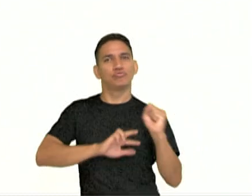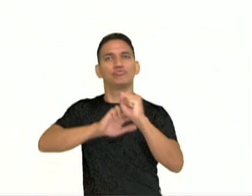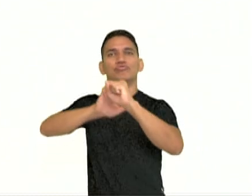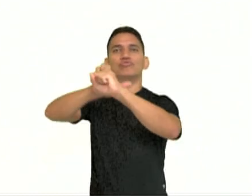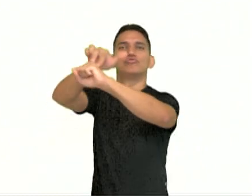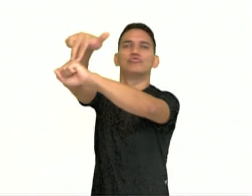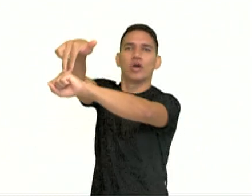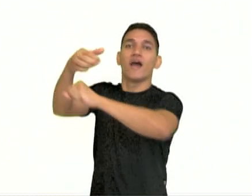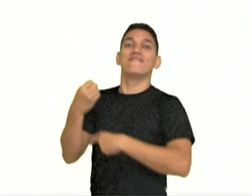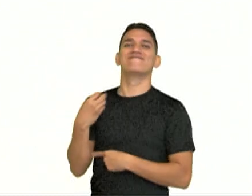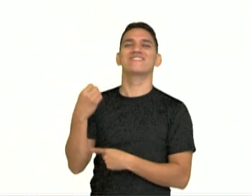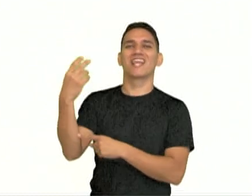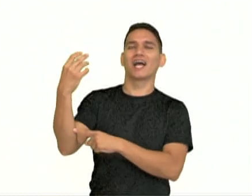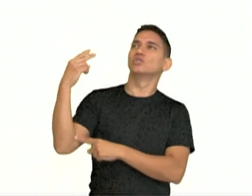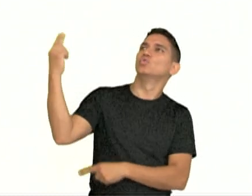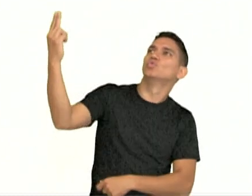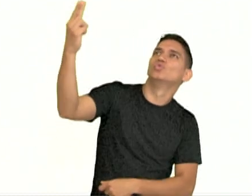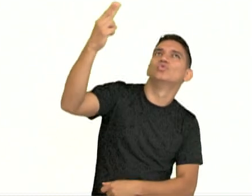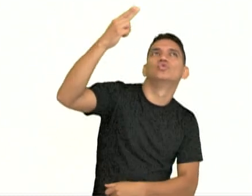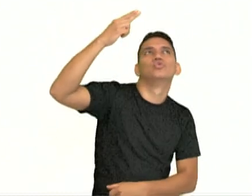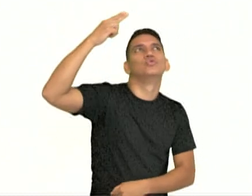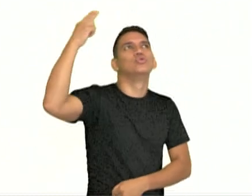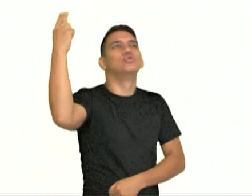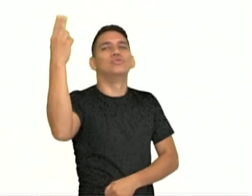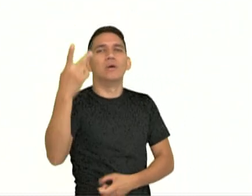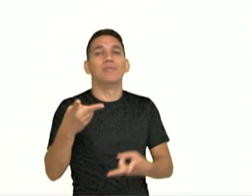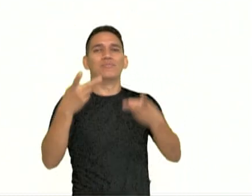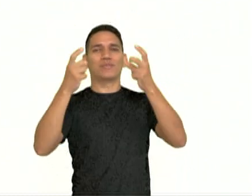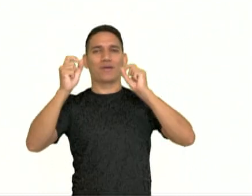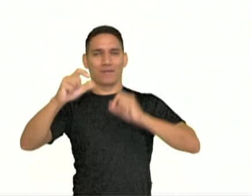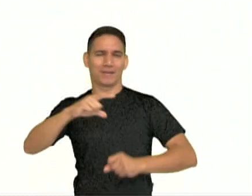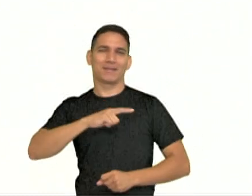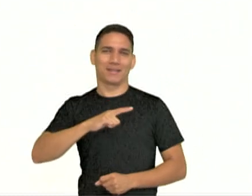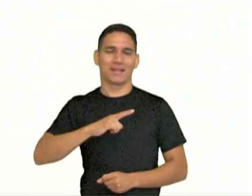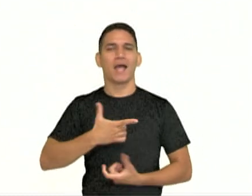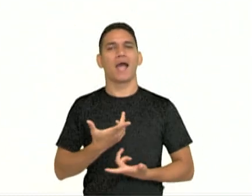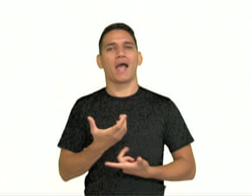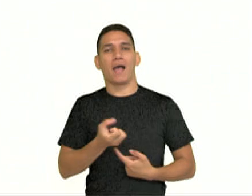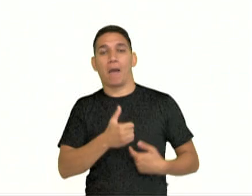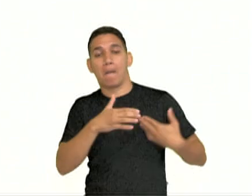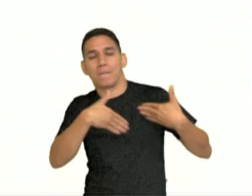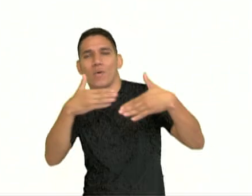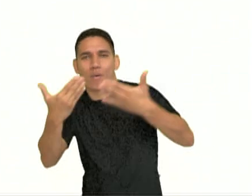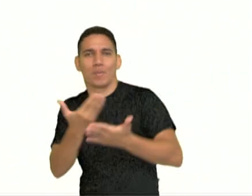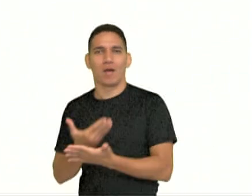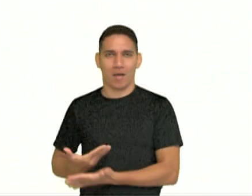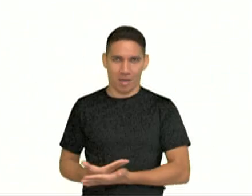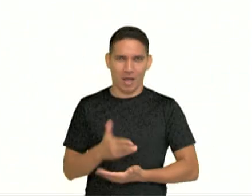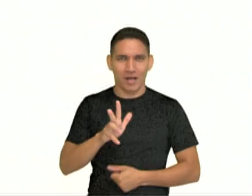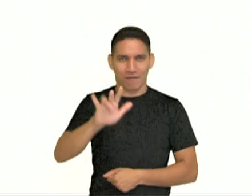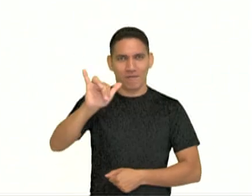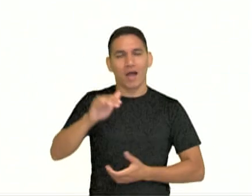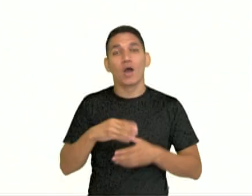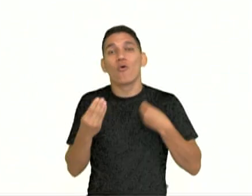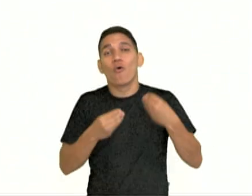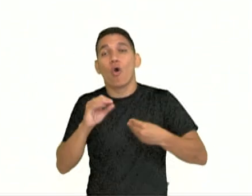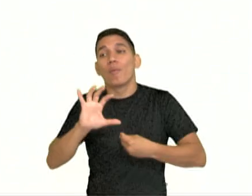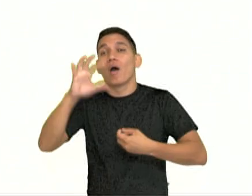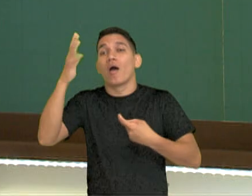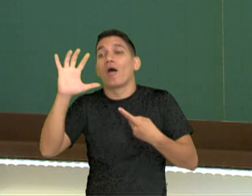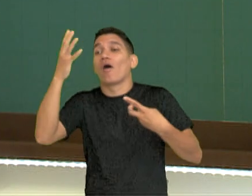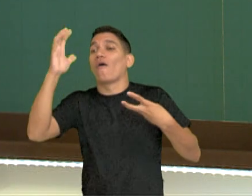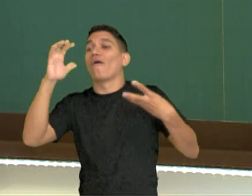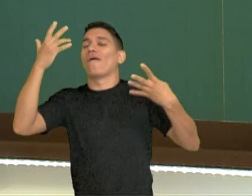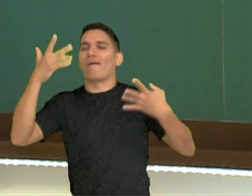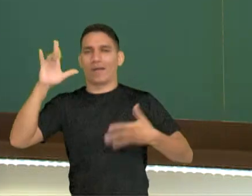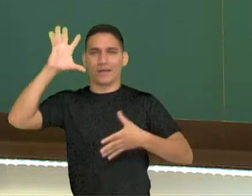viaja pelo universo ali. Então, vocês vão perceber, né, durante as próximas aulas, como isso se desenvolve dentro